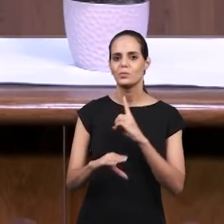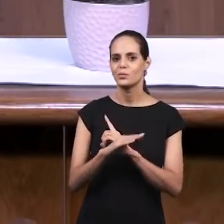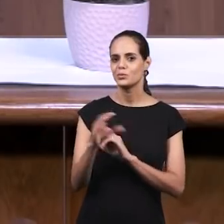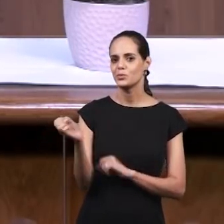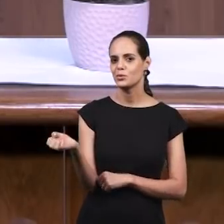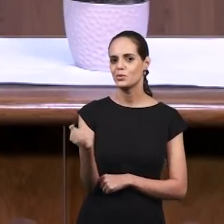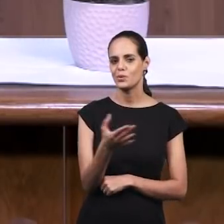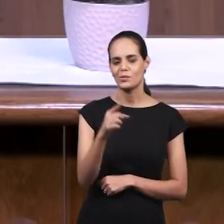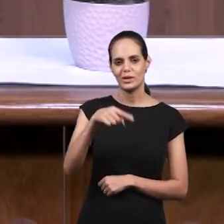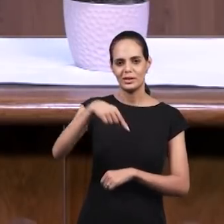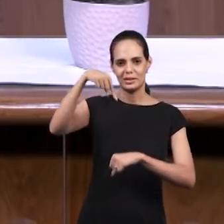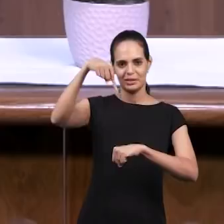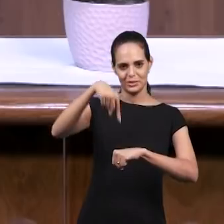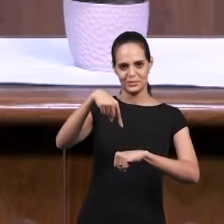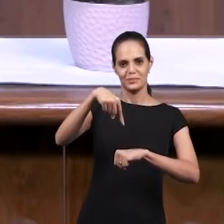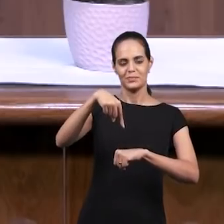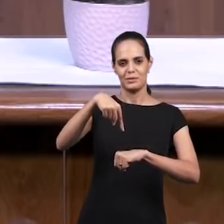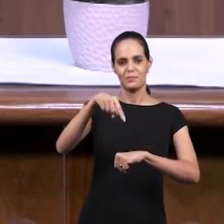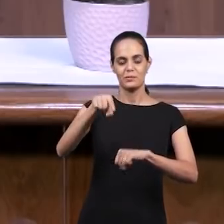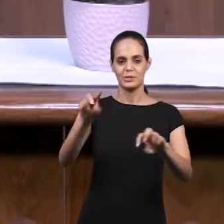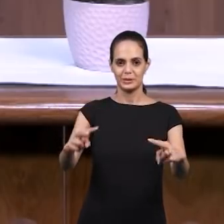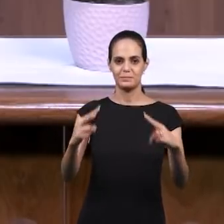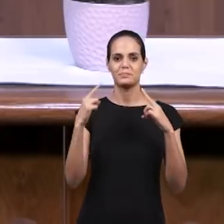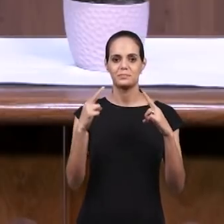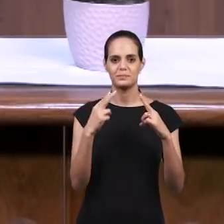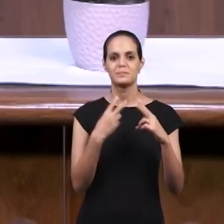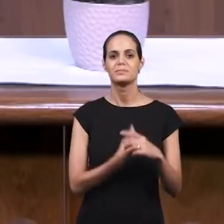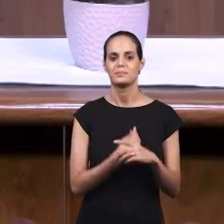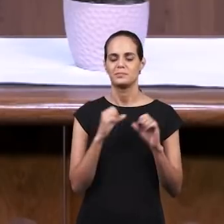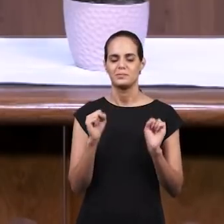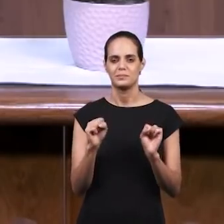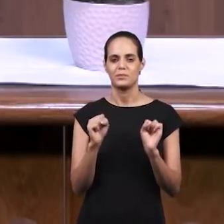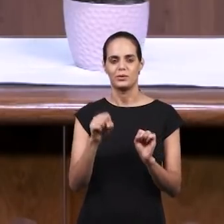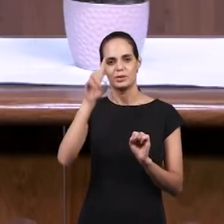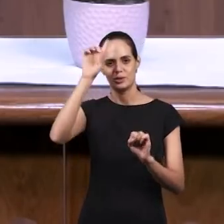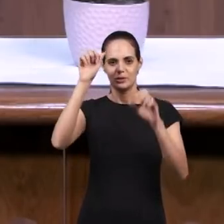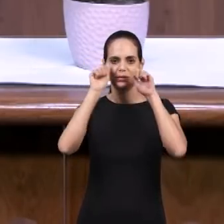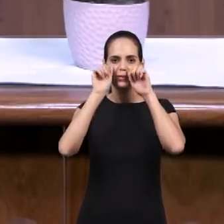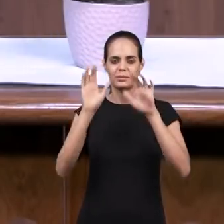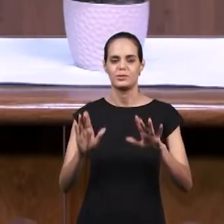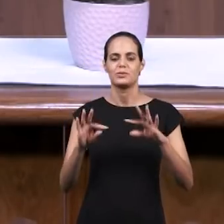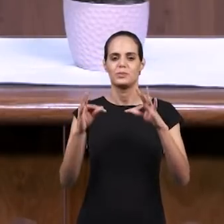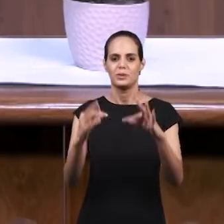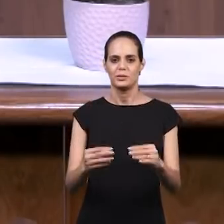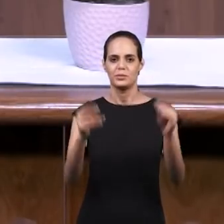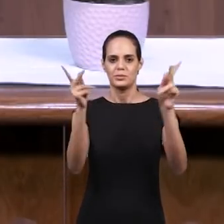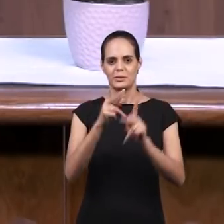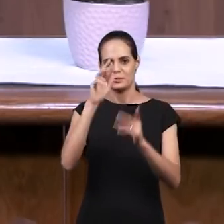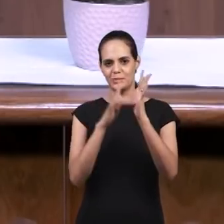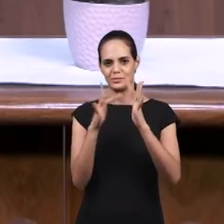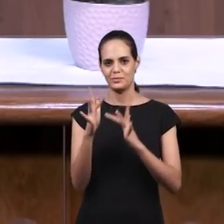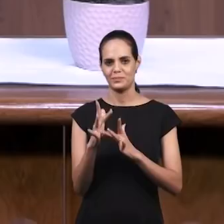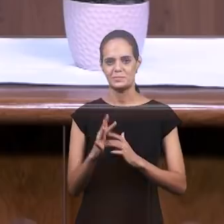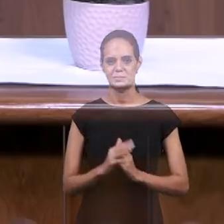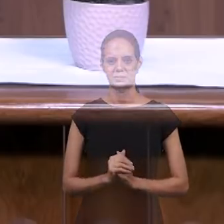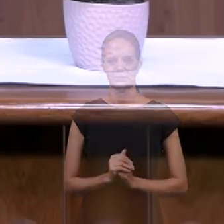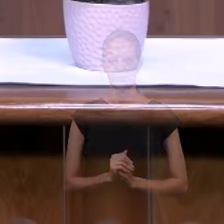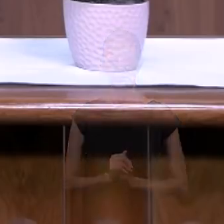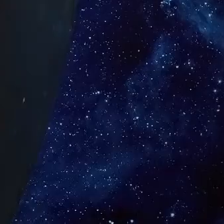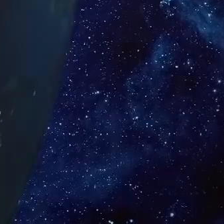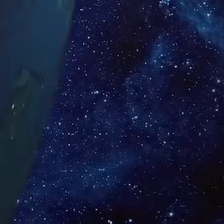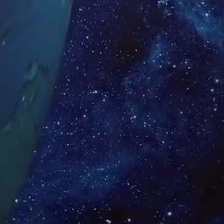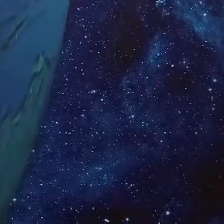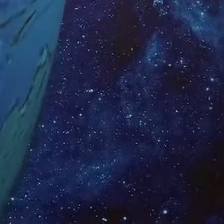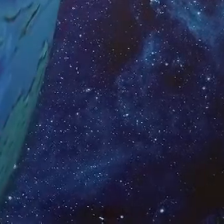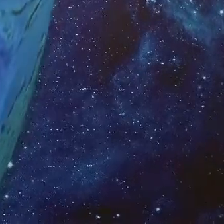mais um culto inédito aqui na Rede TV. E você pode participar. Deus abençoe a todos. A paz do Senhor Jesus.